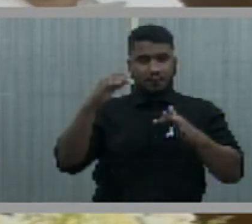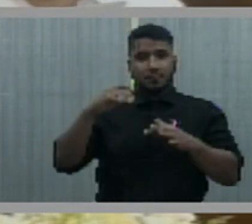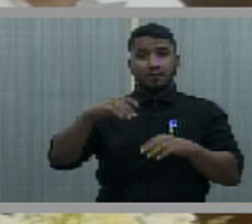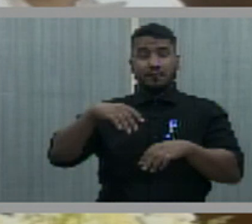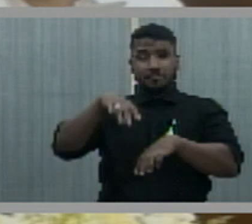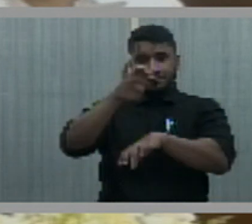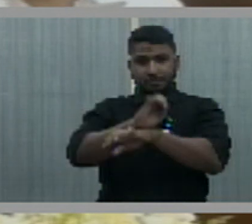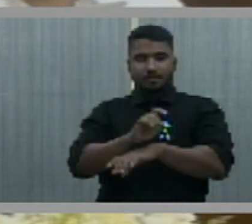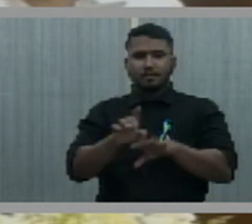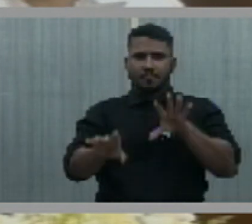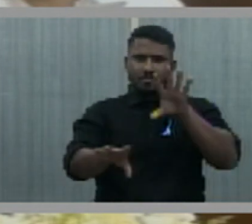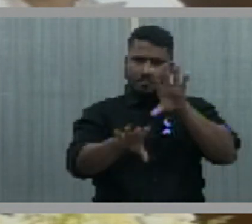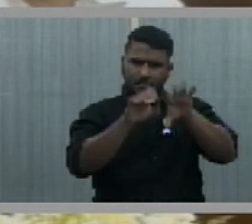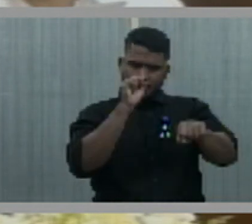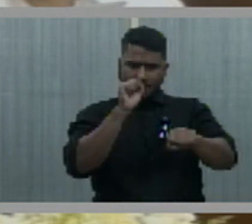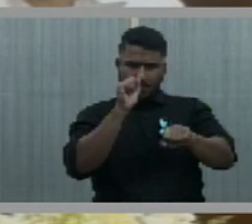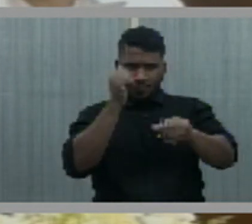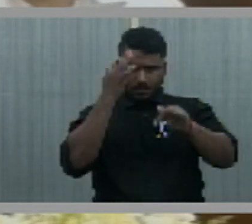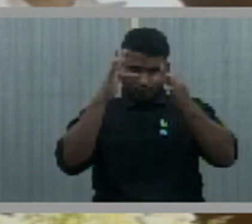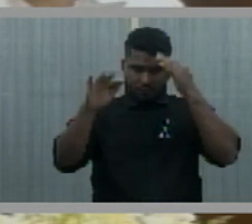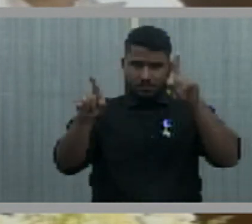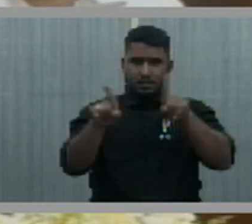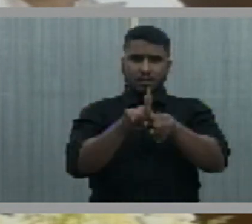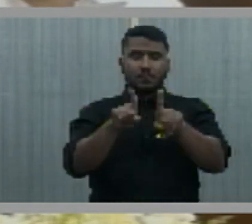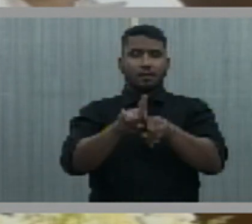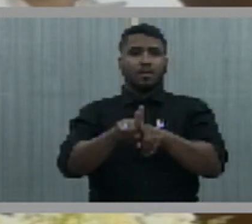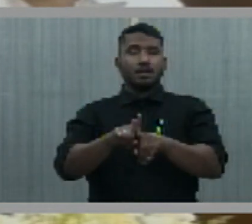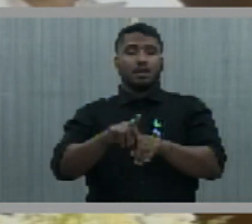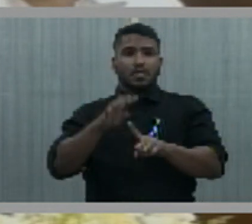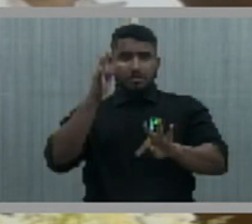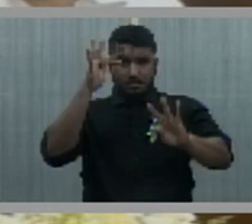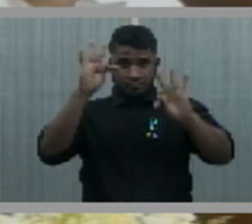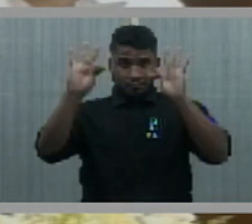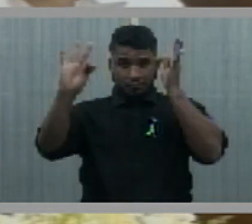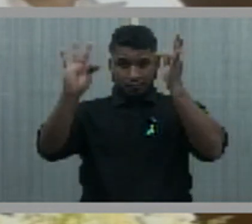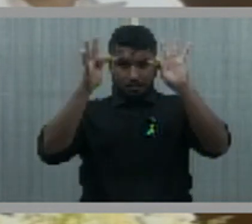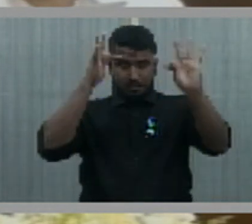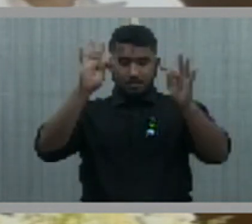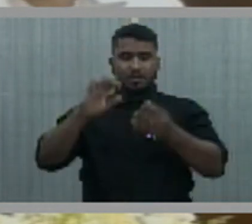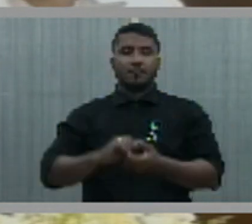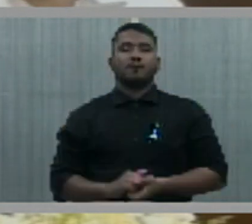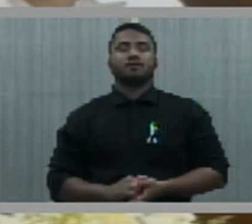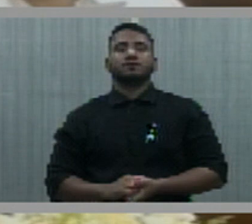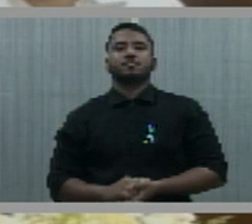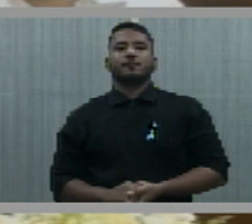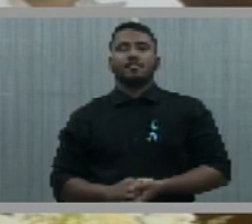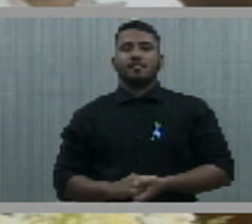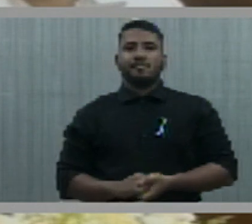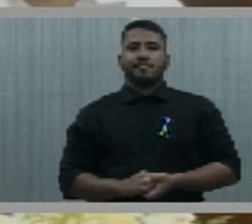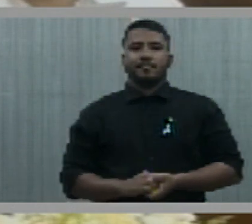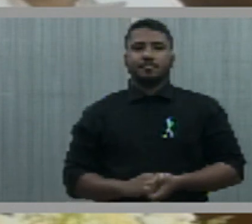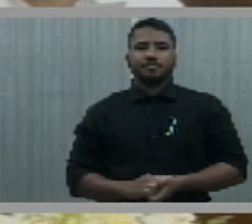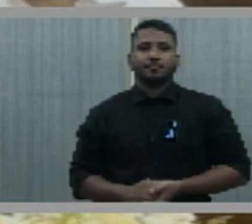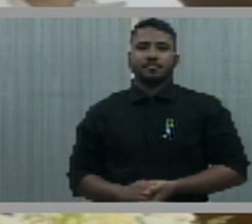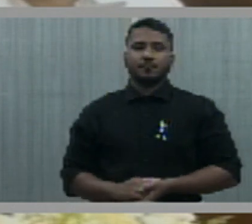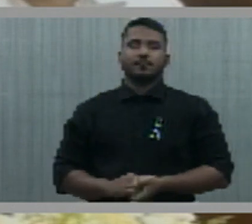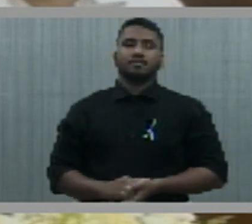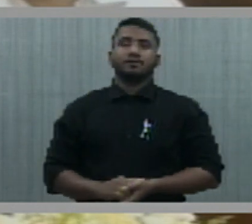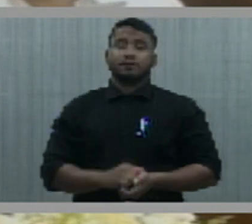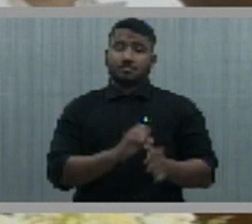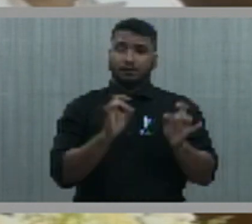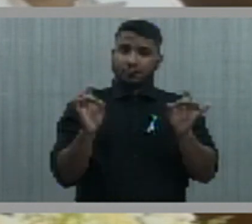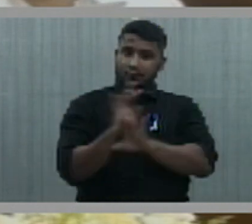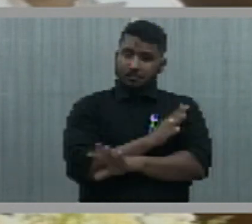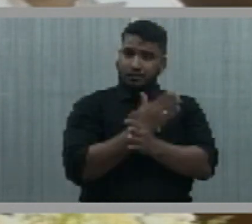Formado em Filosofia e Teologia pelo Instituto de Filosofia e Teologia da Arquidiocese de Vitória, concluiu